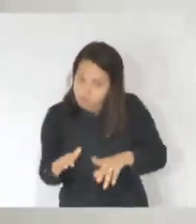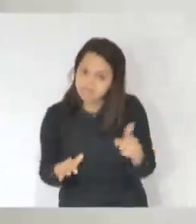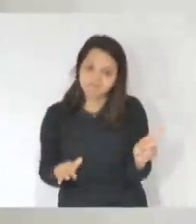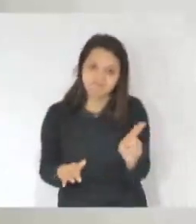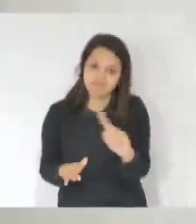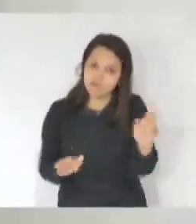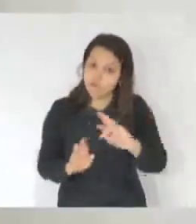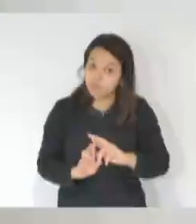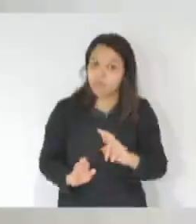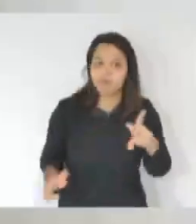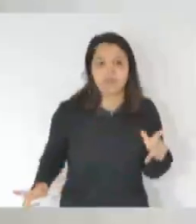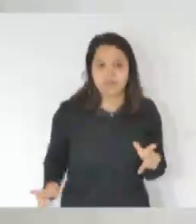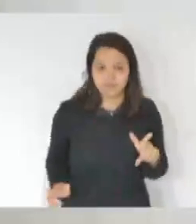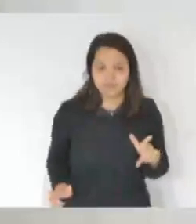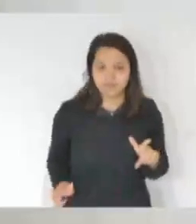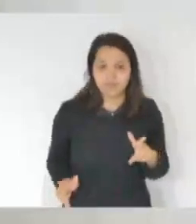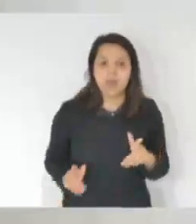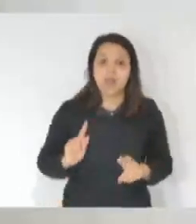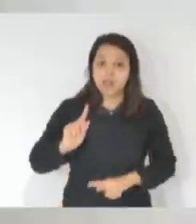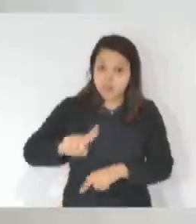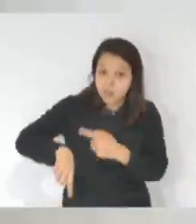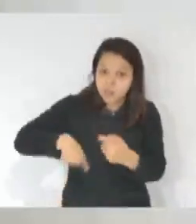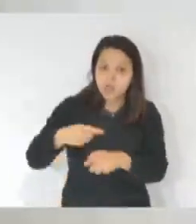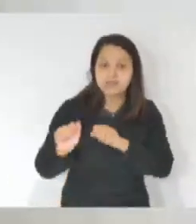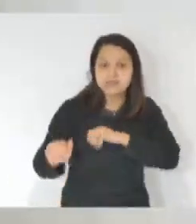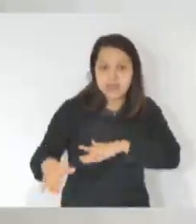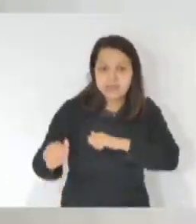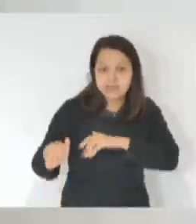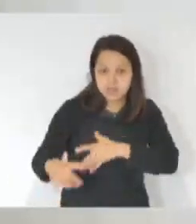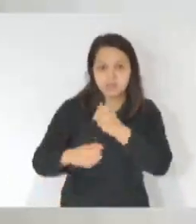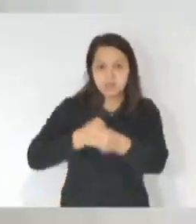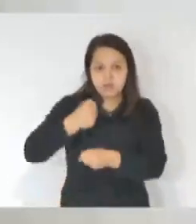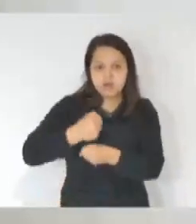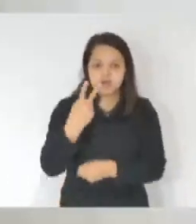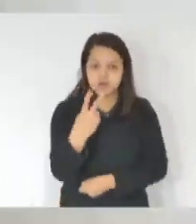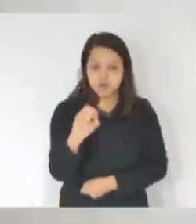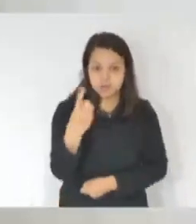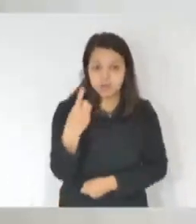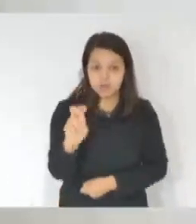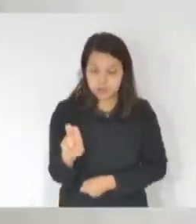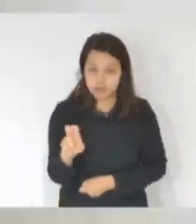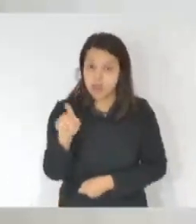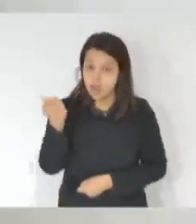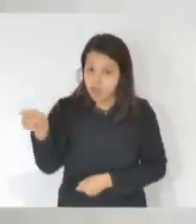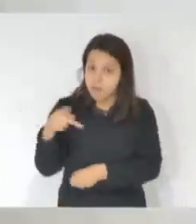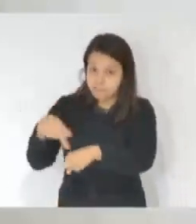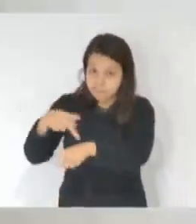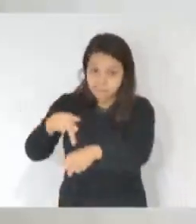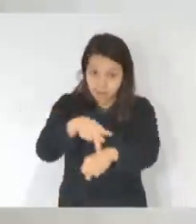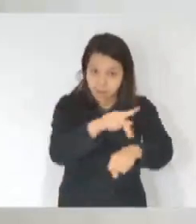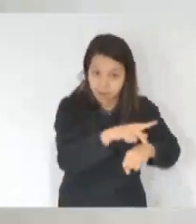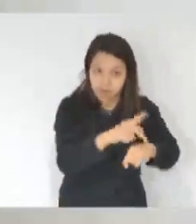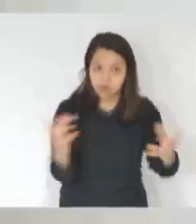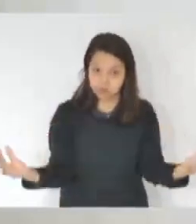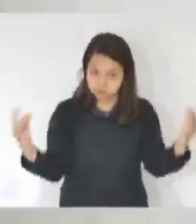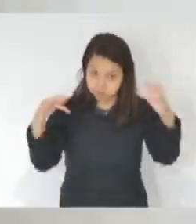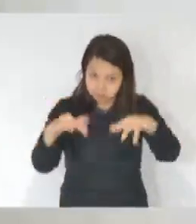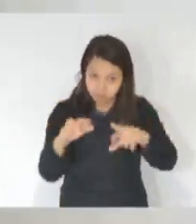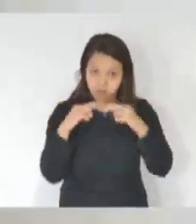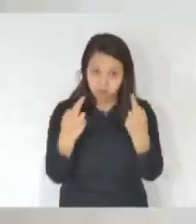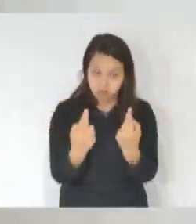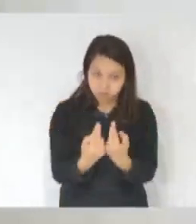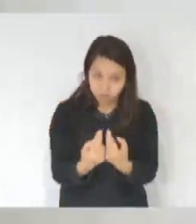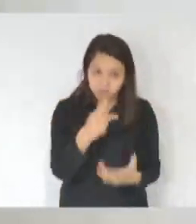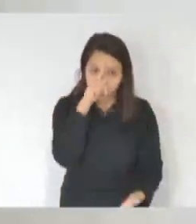Em 2015, setembro de 2015, esses mesmos países sentam novamente em uma mesa e definem, ok,